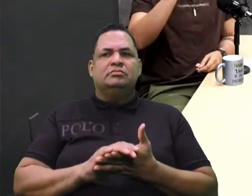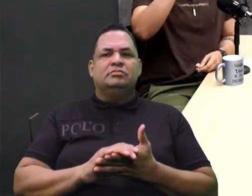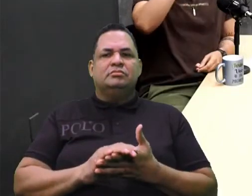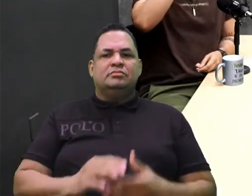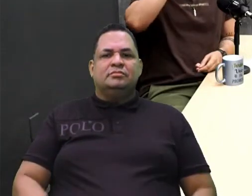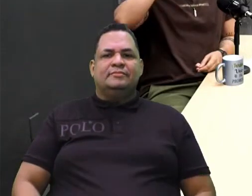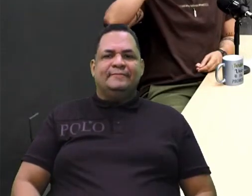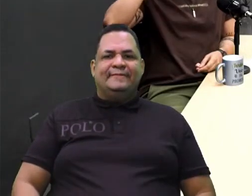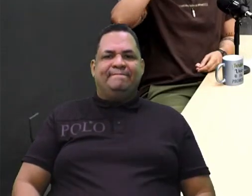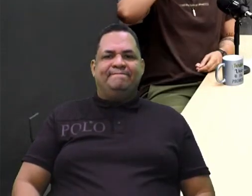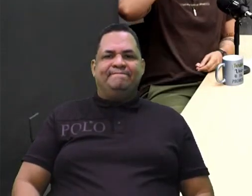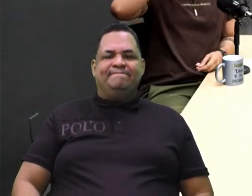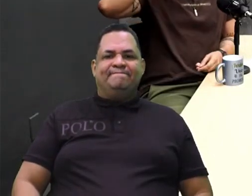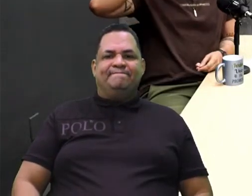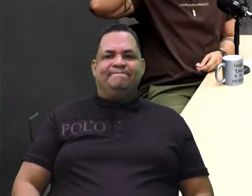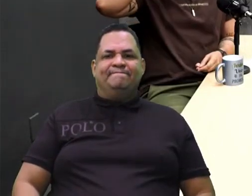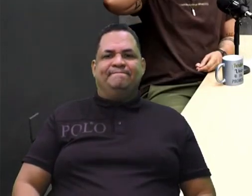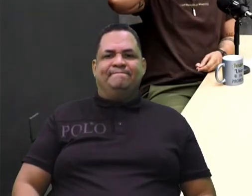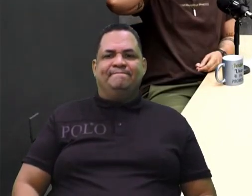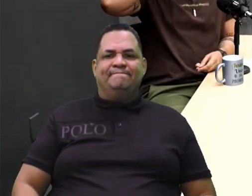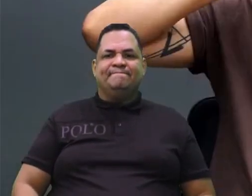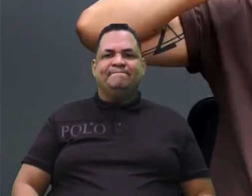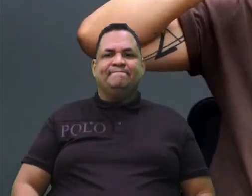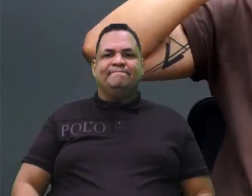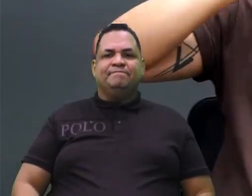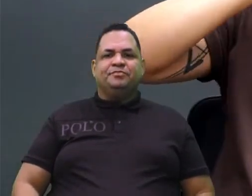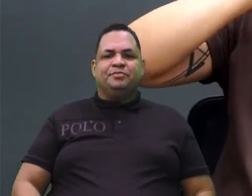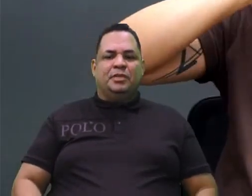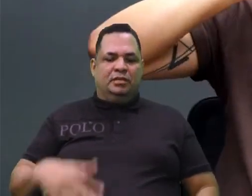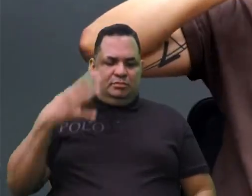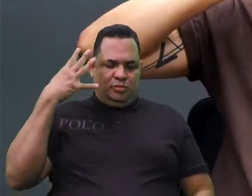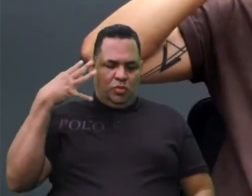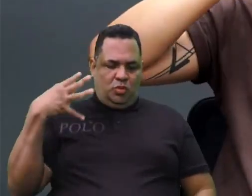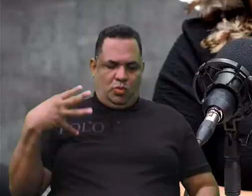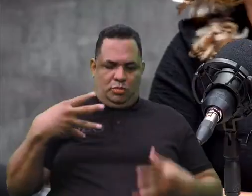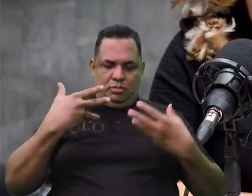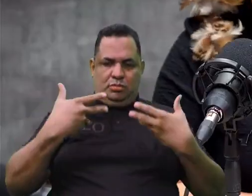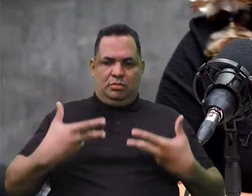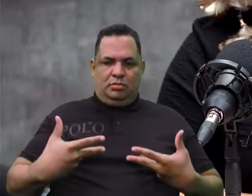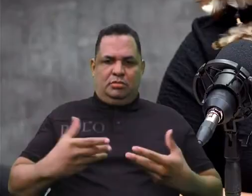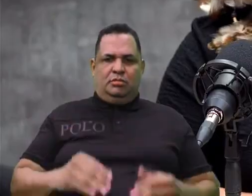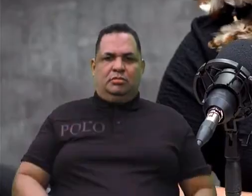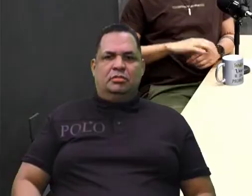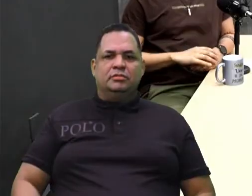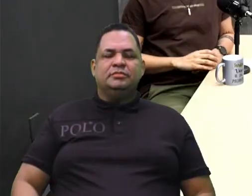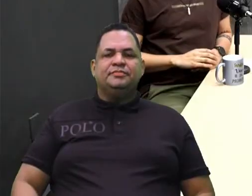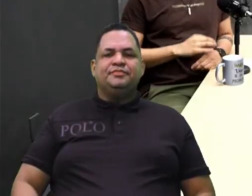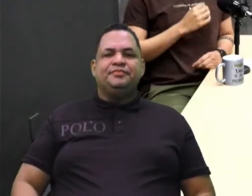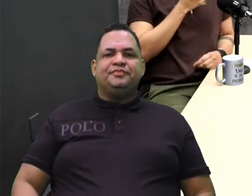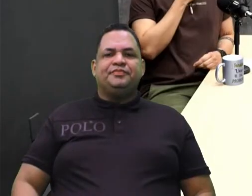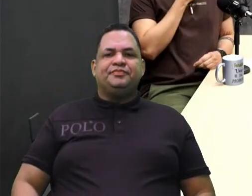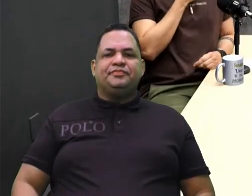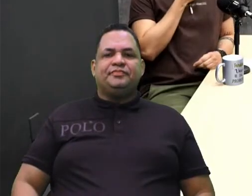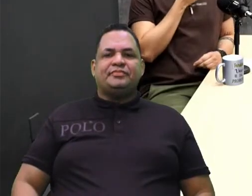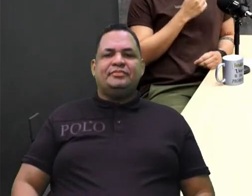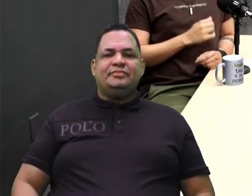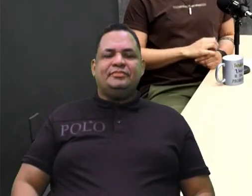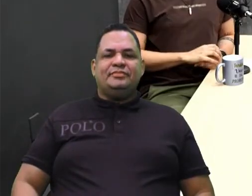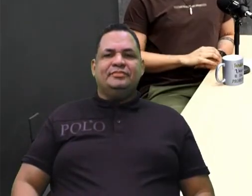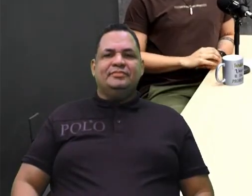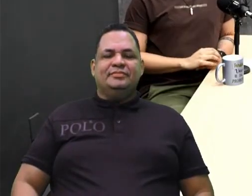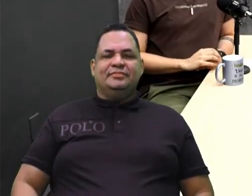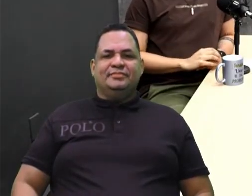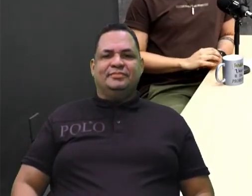é A da Heloísa. Heloísa. Ah, este é o sinal dela. Ela era uma louraça, assim, com cabelo igual Linda. das panteras não da pantera cor das panteras.